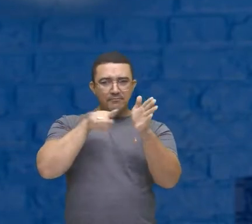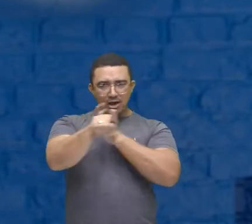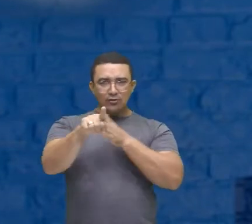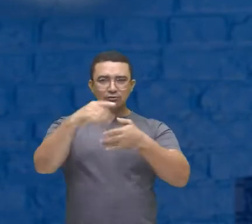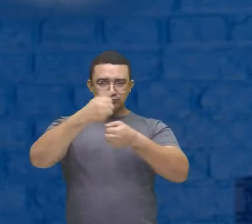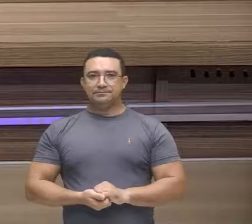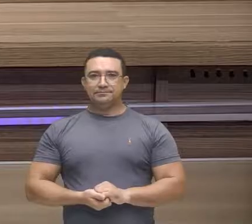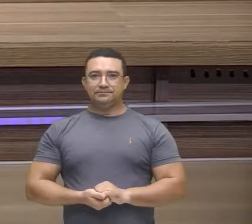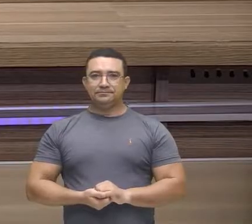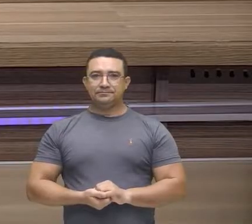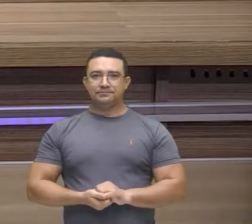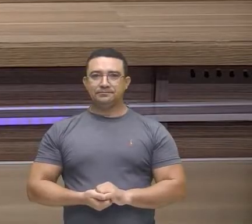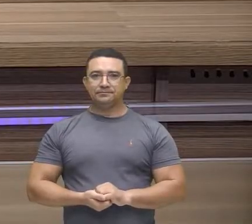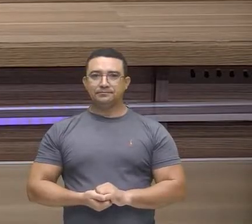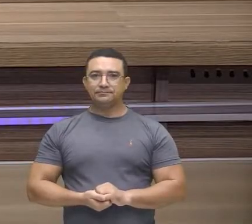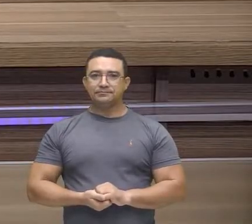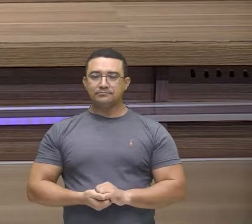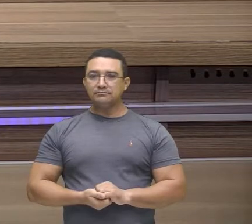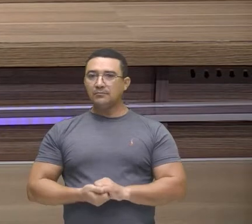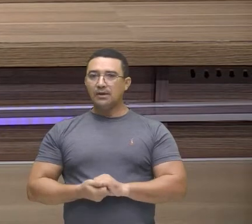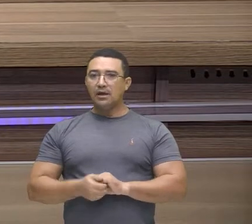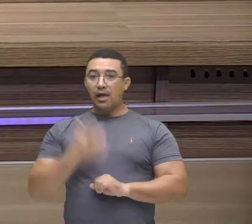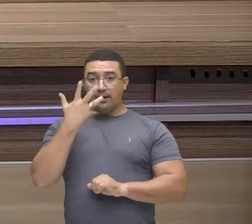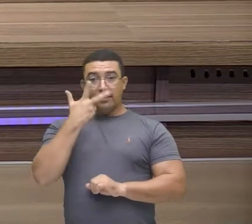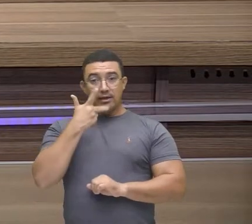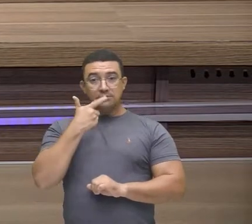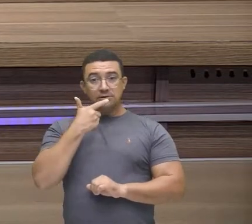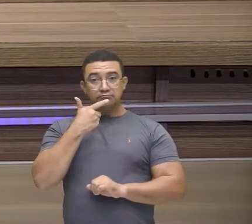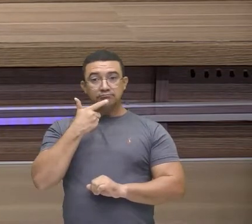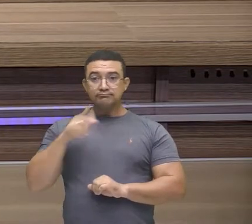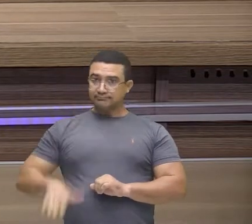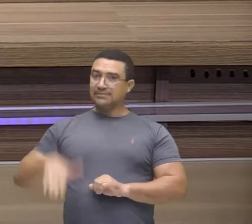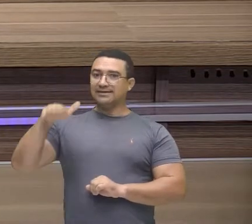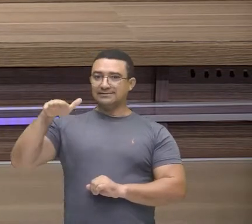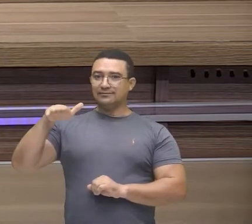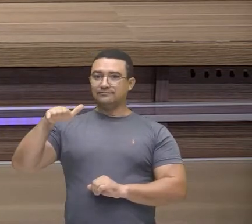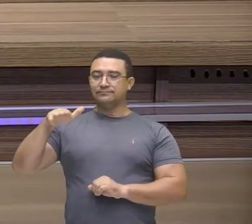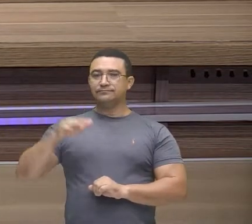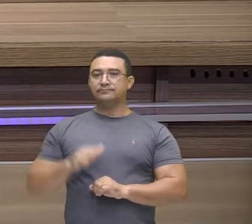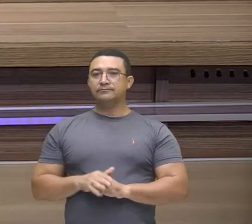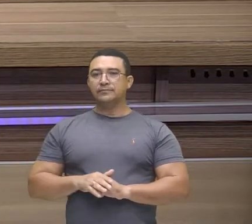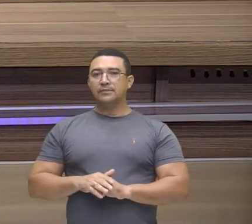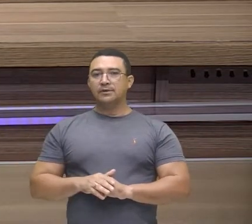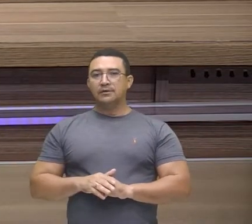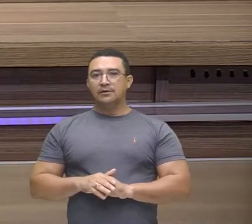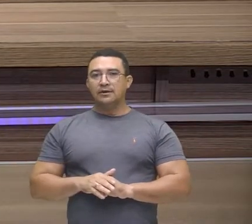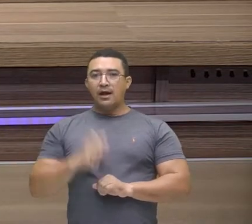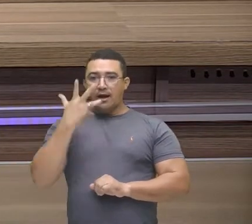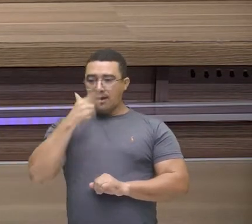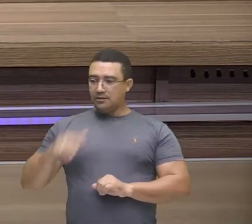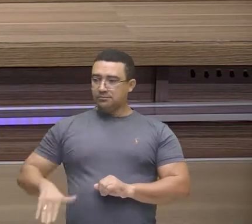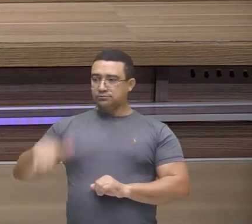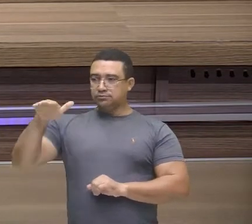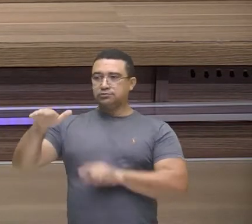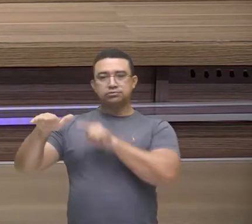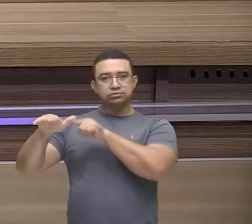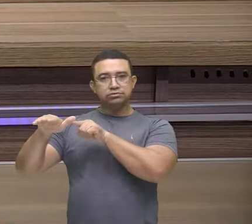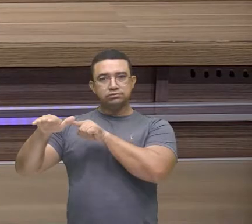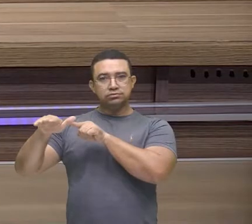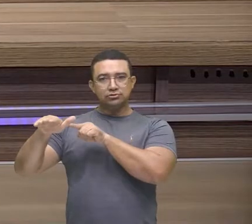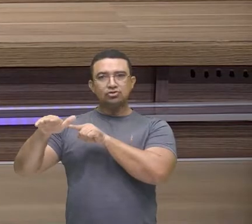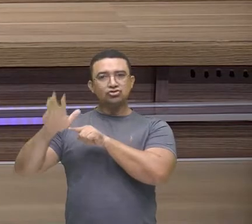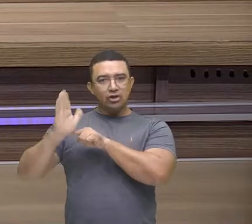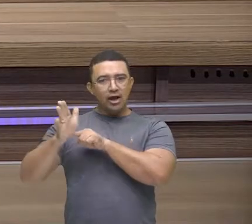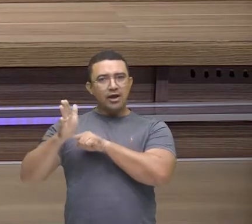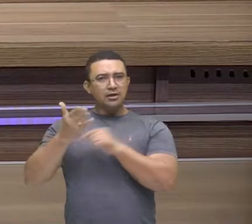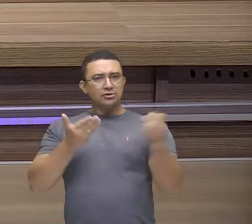por favor. A criança cresceu, né? Então a criança cresceu e ela está nessa fase de adolescência